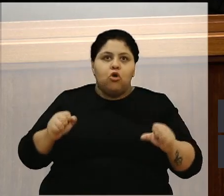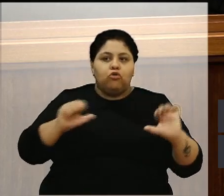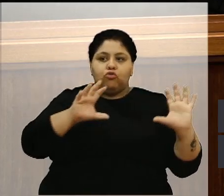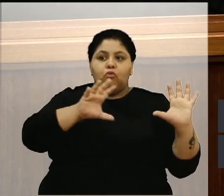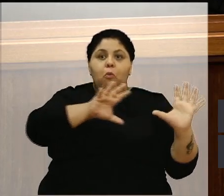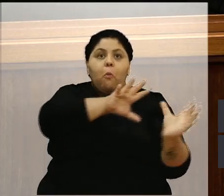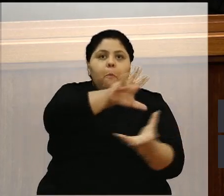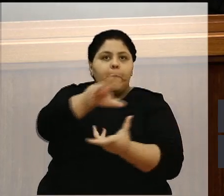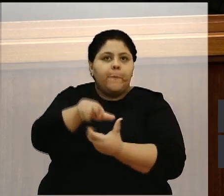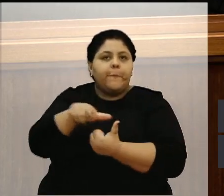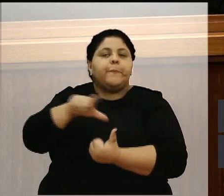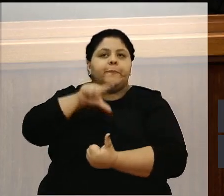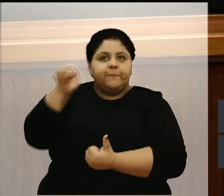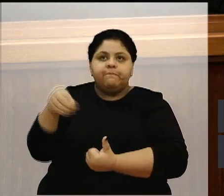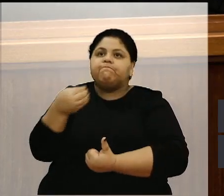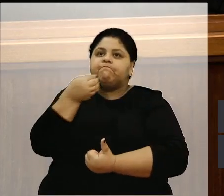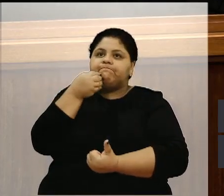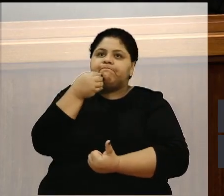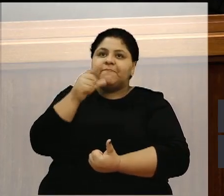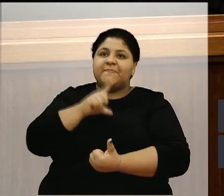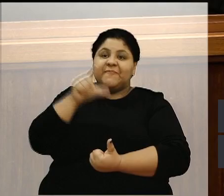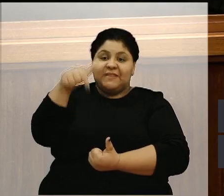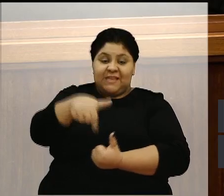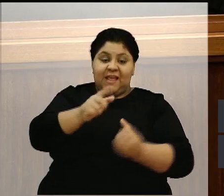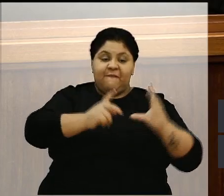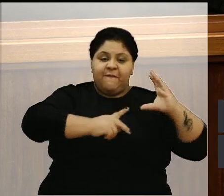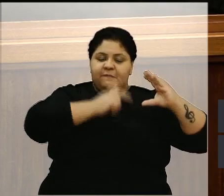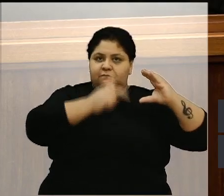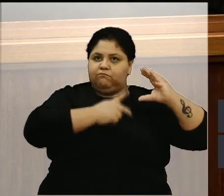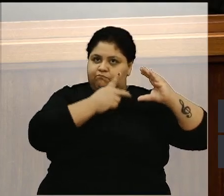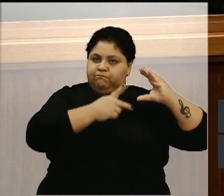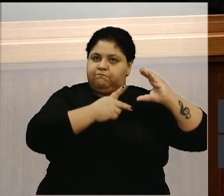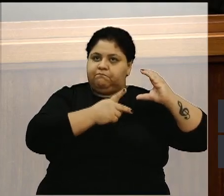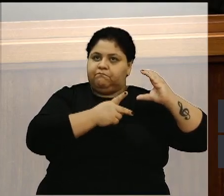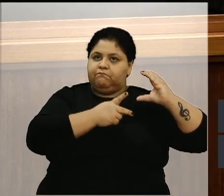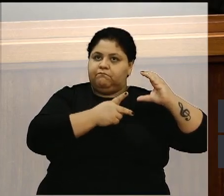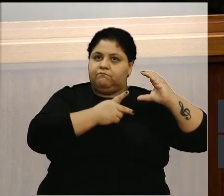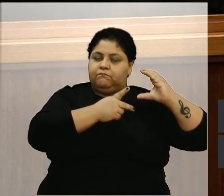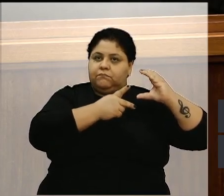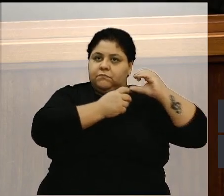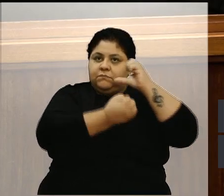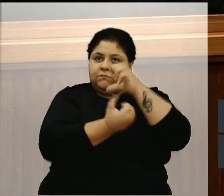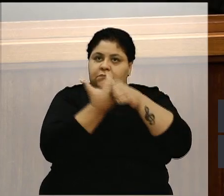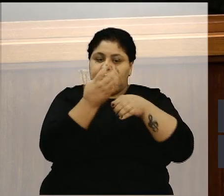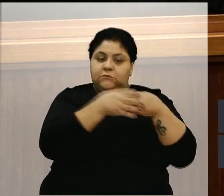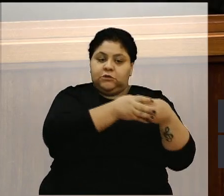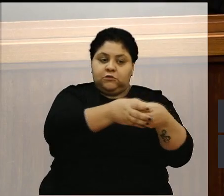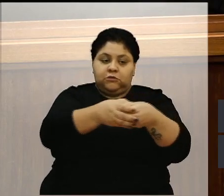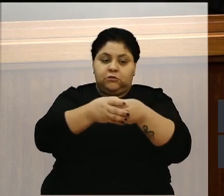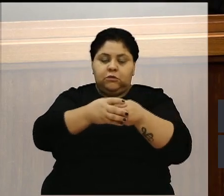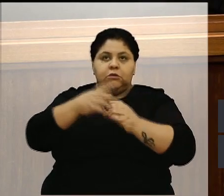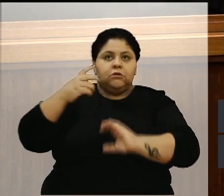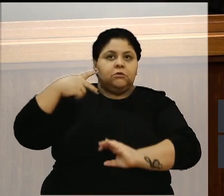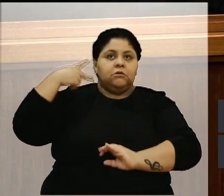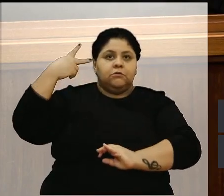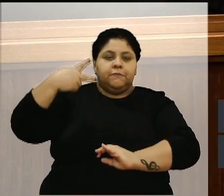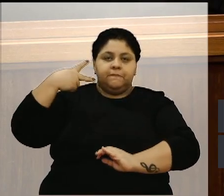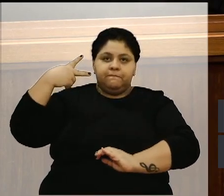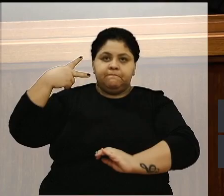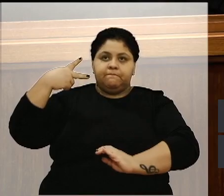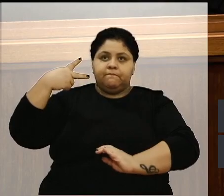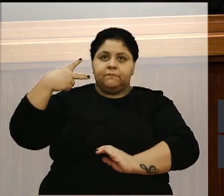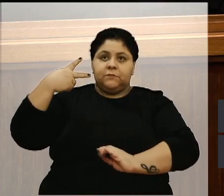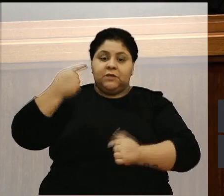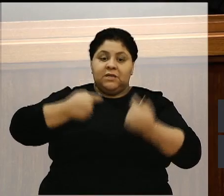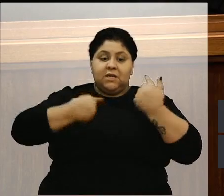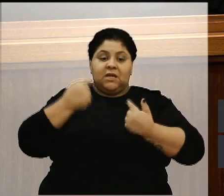a possibilidade de ter aqui na Câmara de Vereadores a instauração da frente parlamentar para